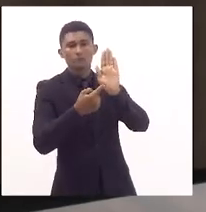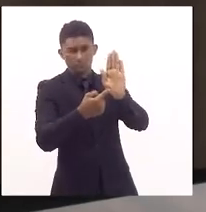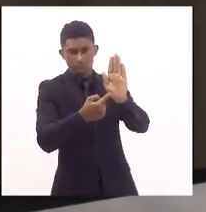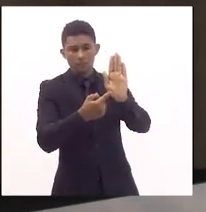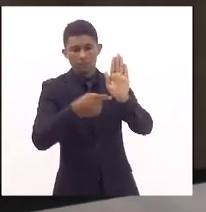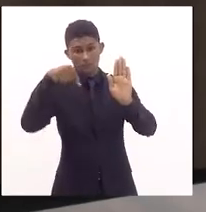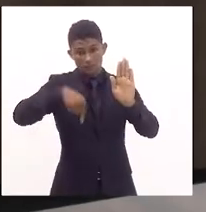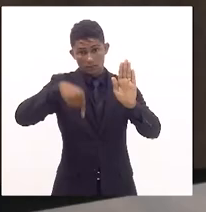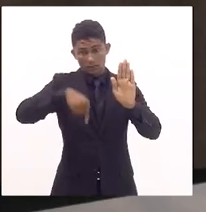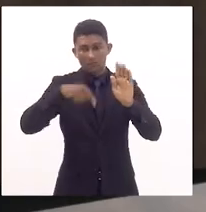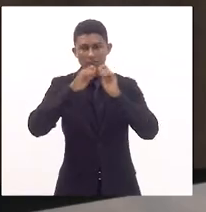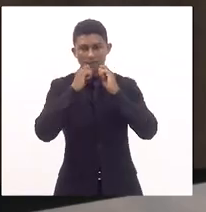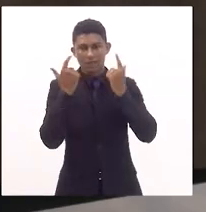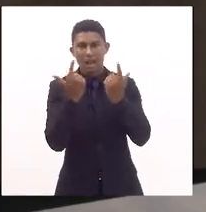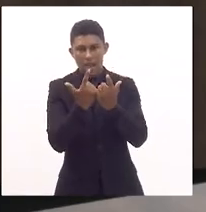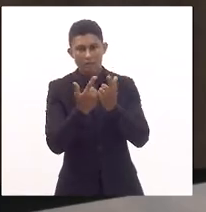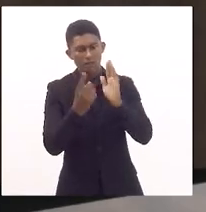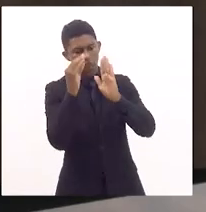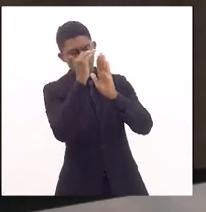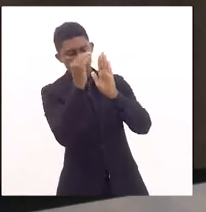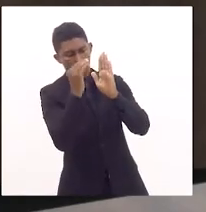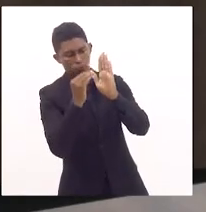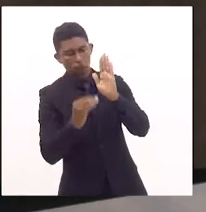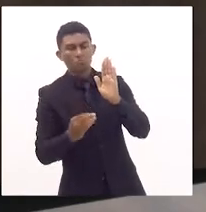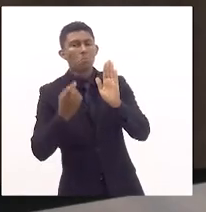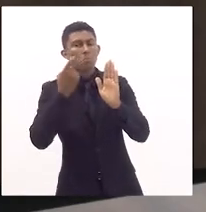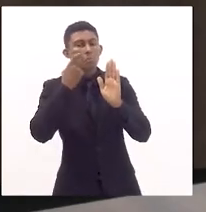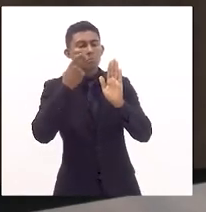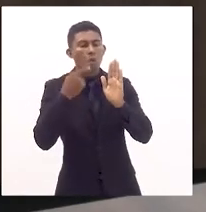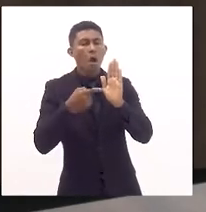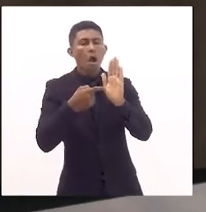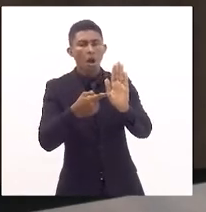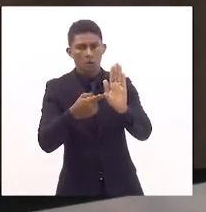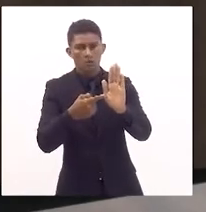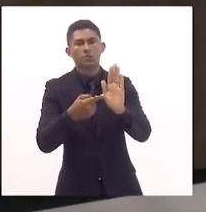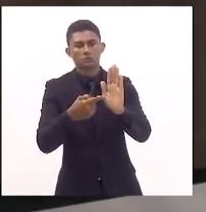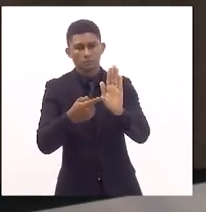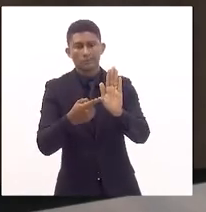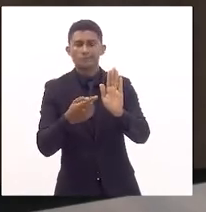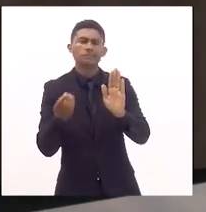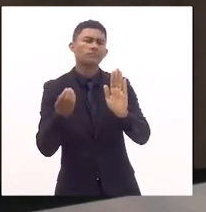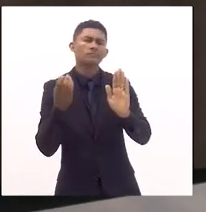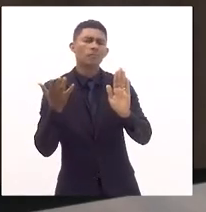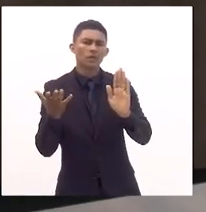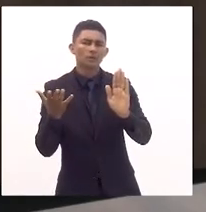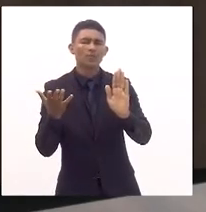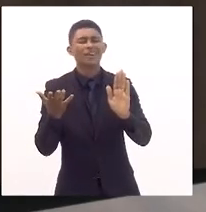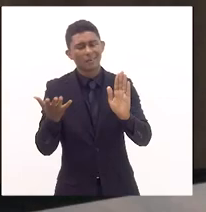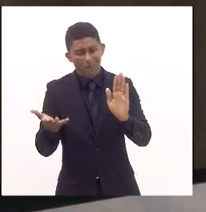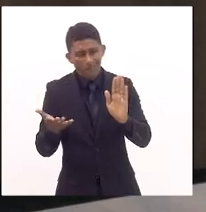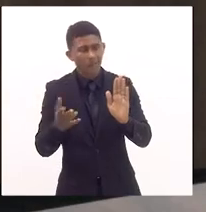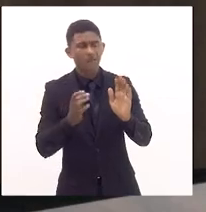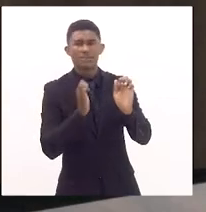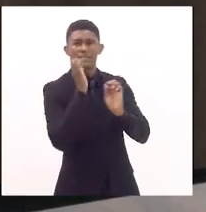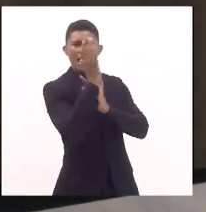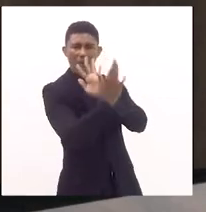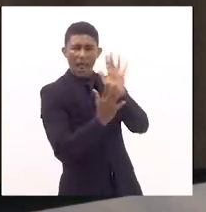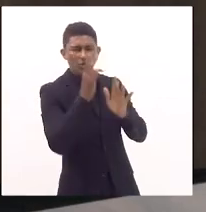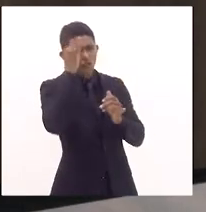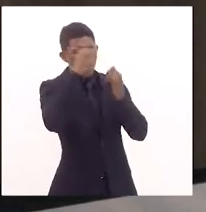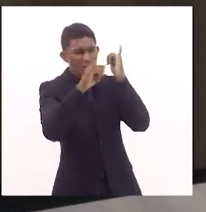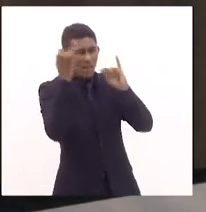protocolizadas aqui nessa casa para serem tramitadas, mudando a questão de prevenção a incêndio nos